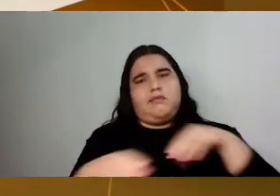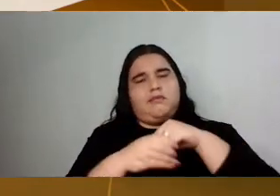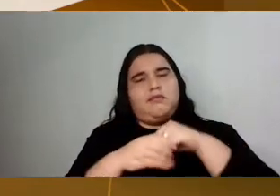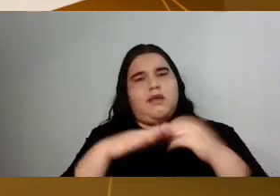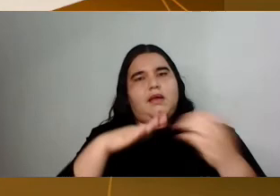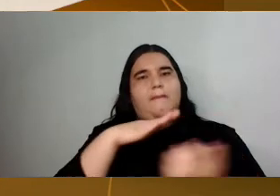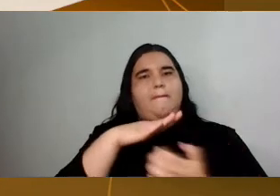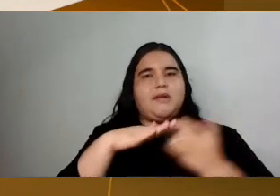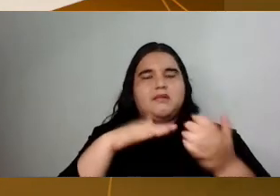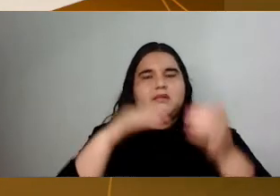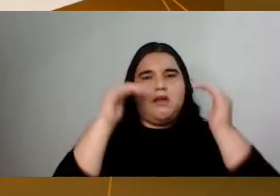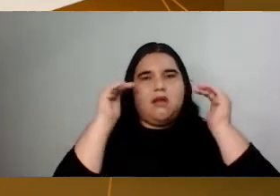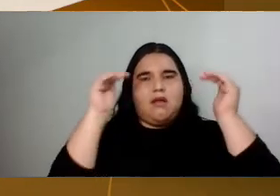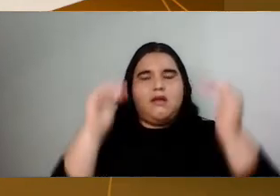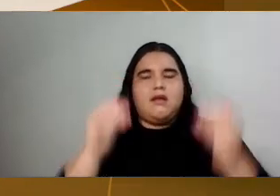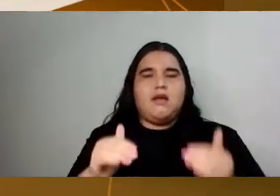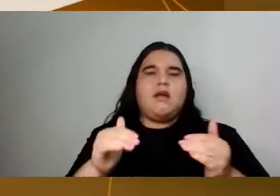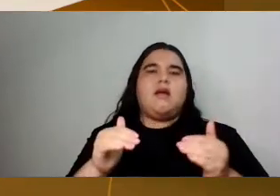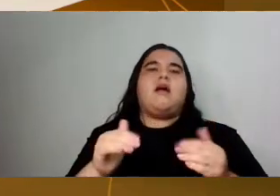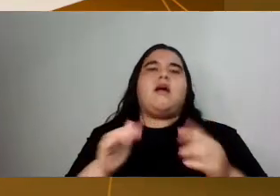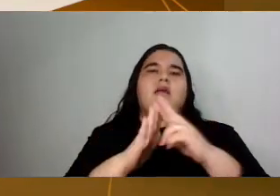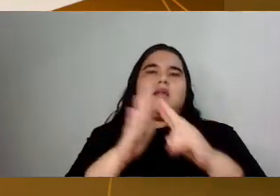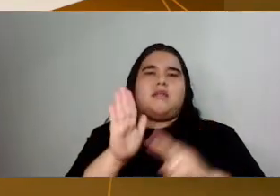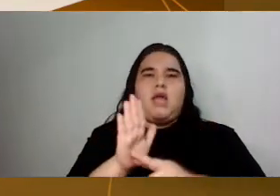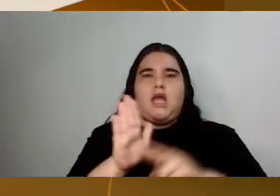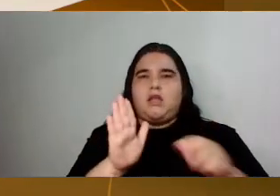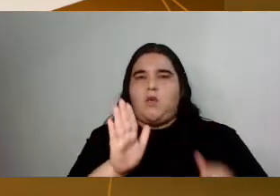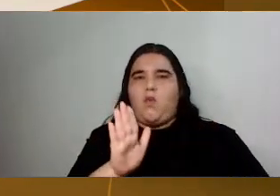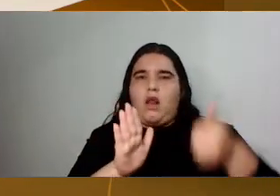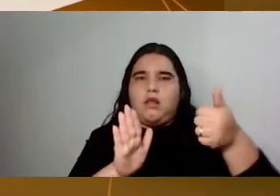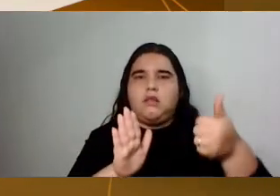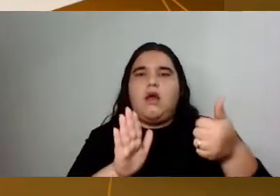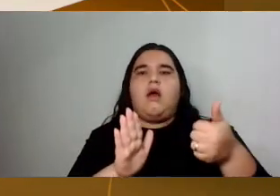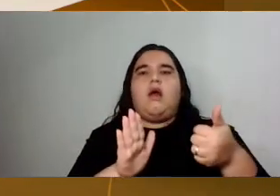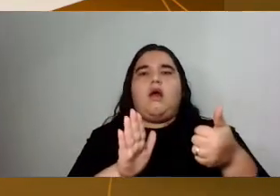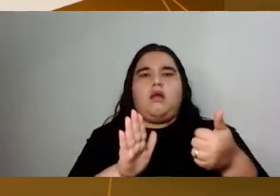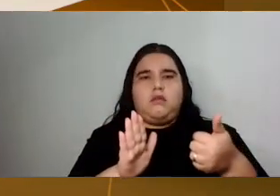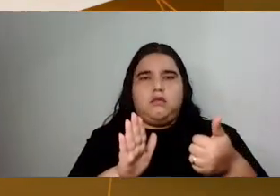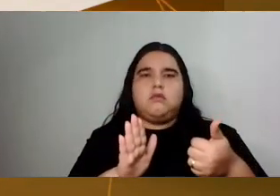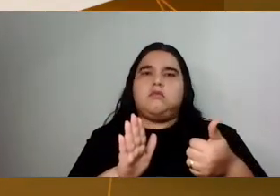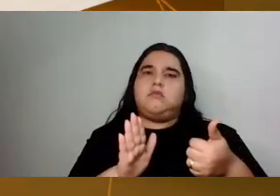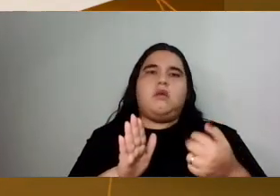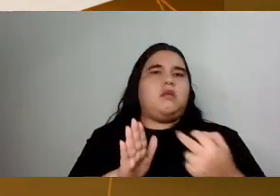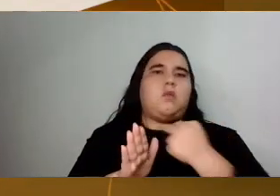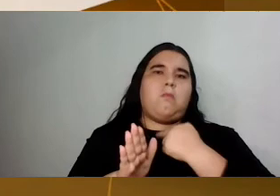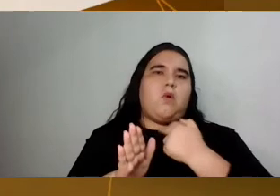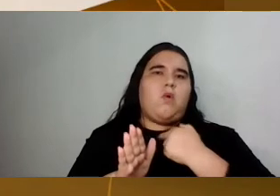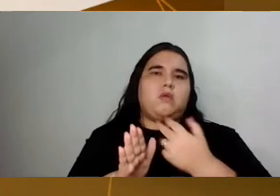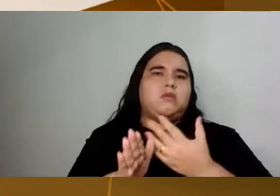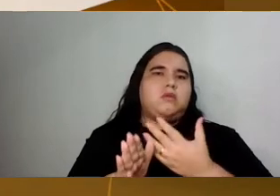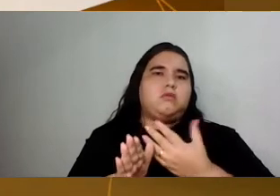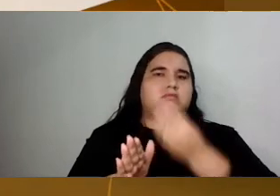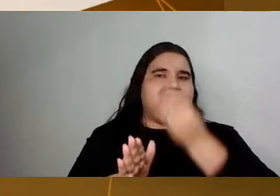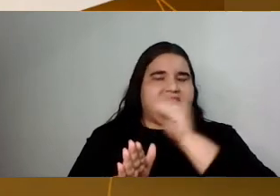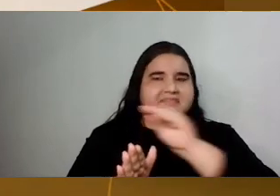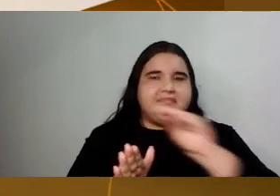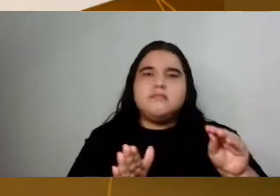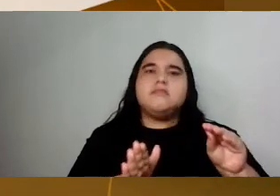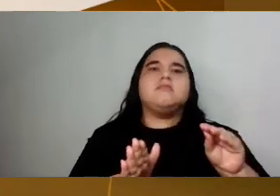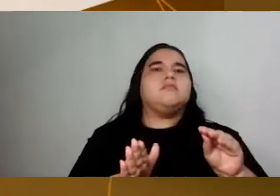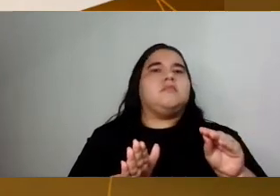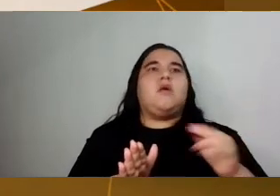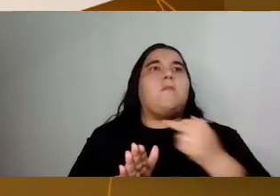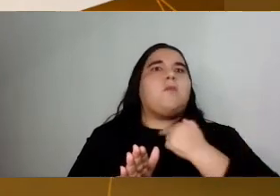exigidos de qualidade. A gente é uma empresa que é de missão crítica, não pode passar nenhum segundo, digamos, sem energia. Então,